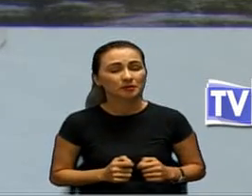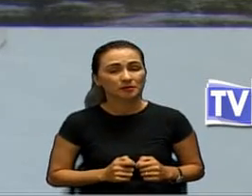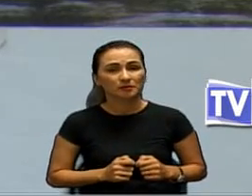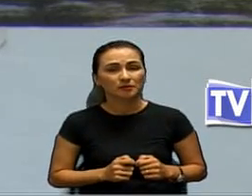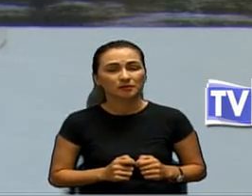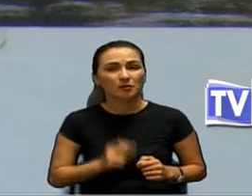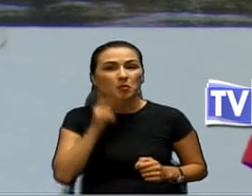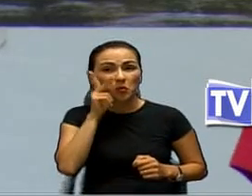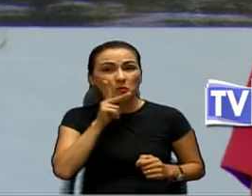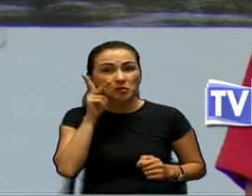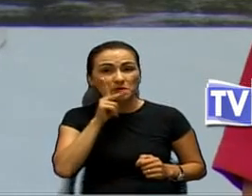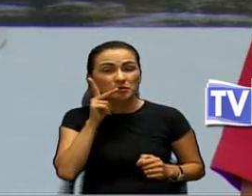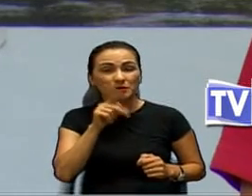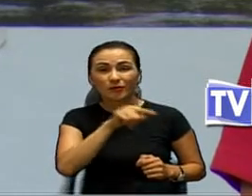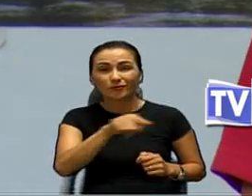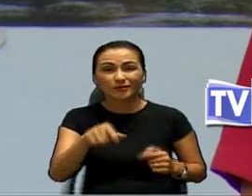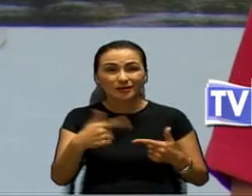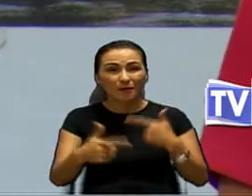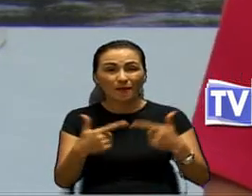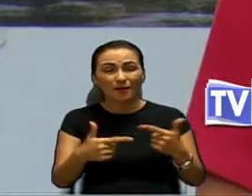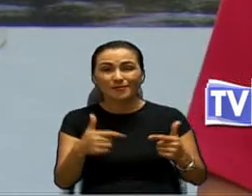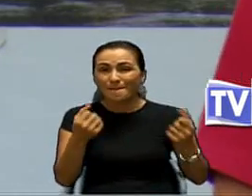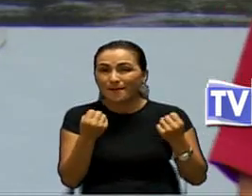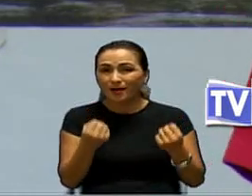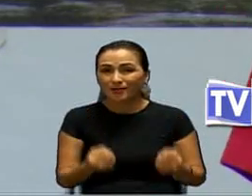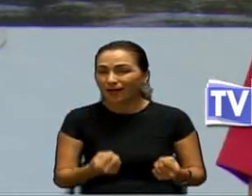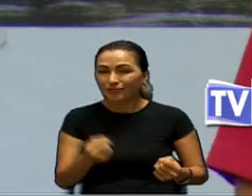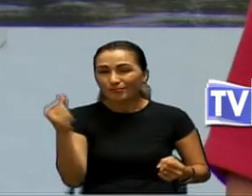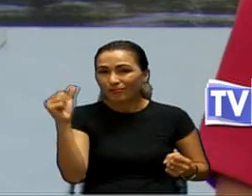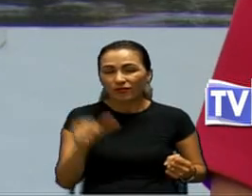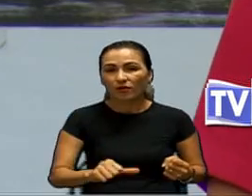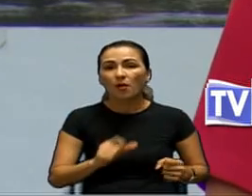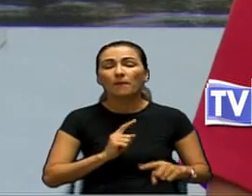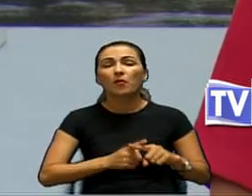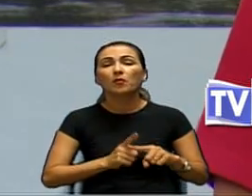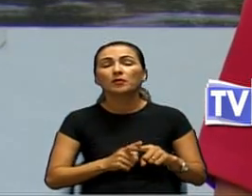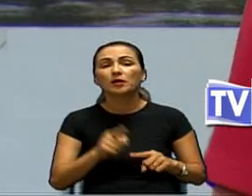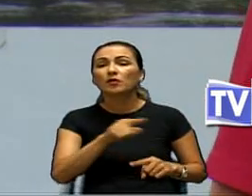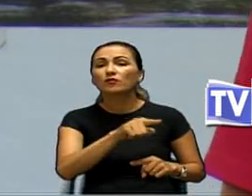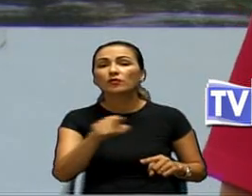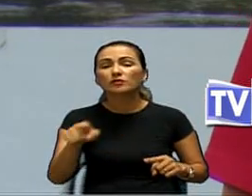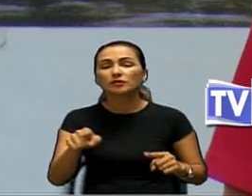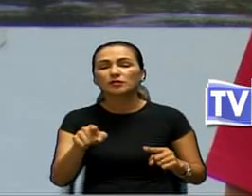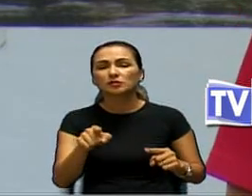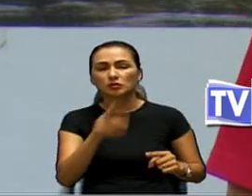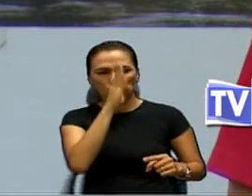diretamente com o povo. E isso não é fácil.